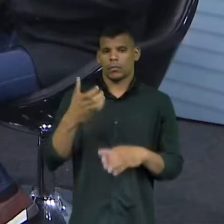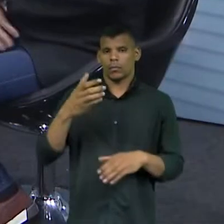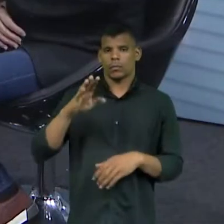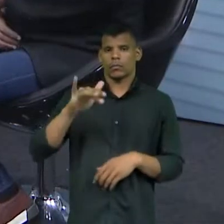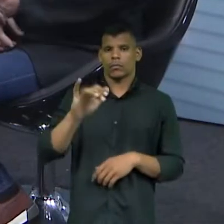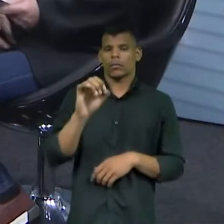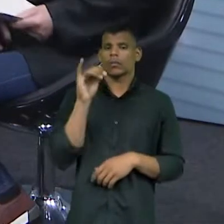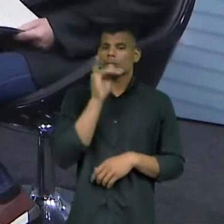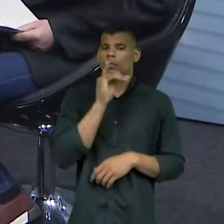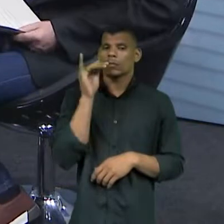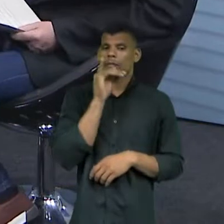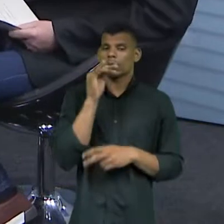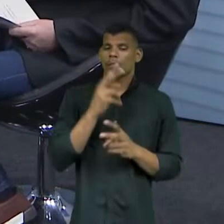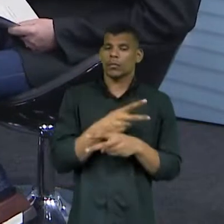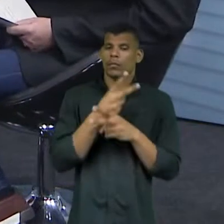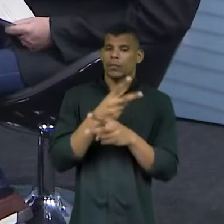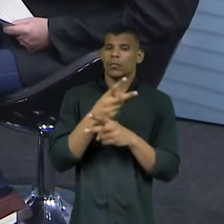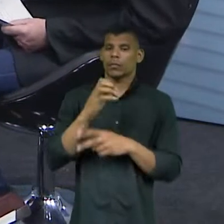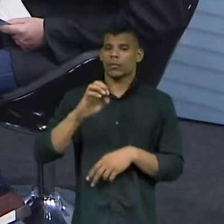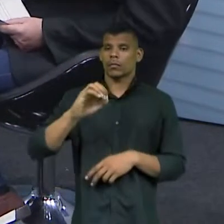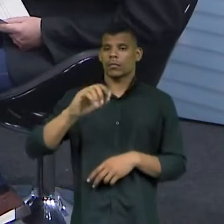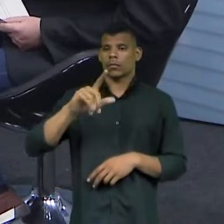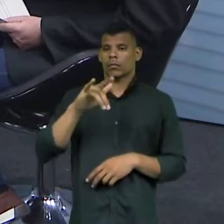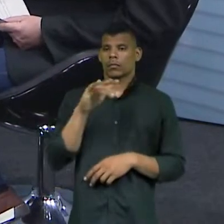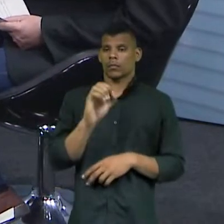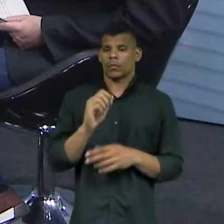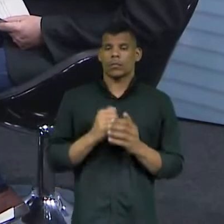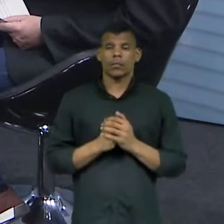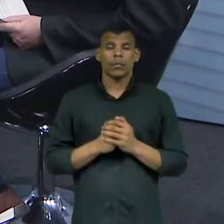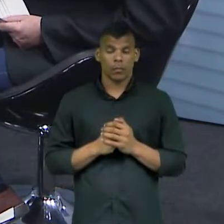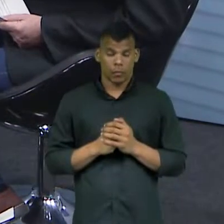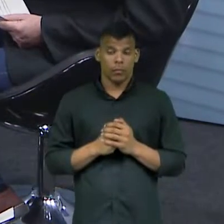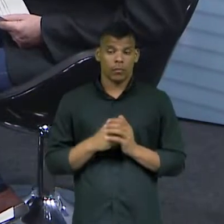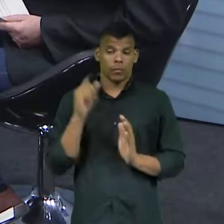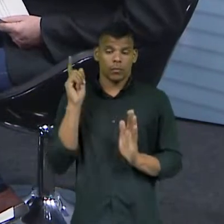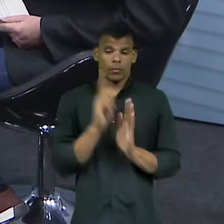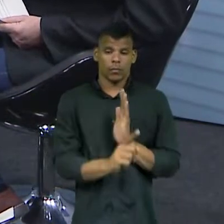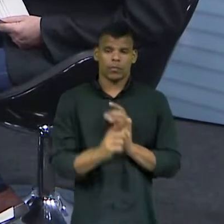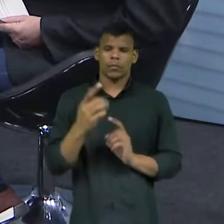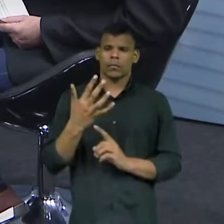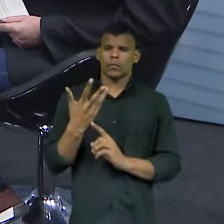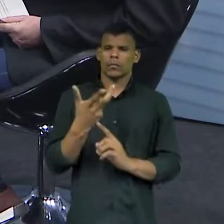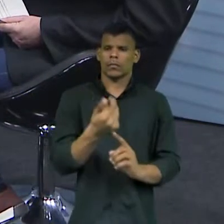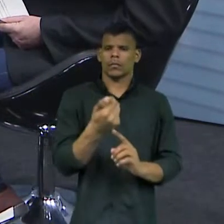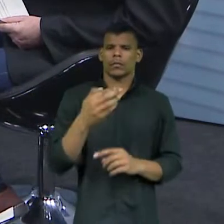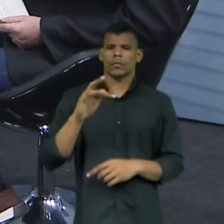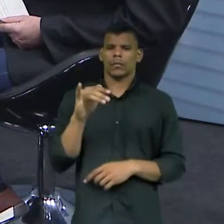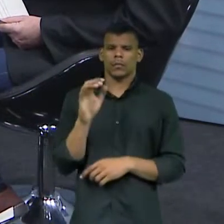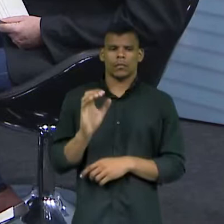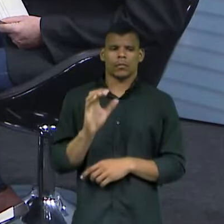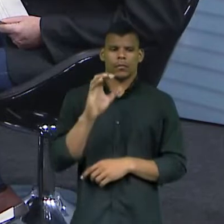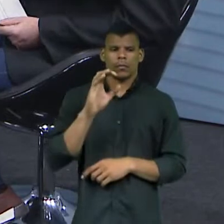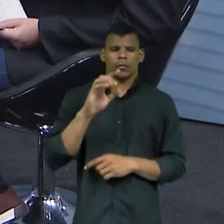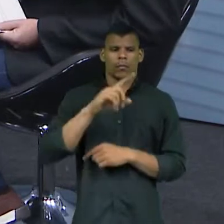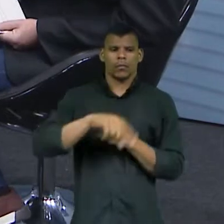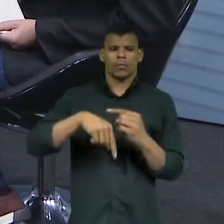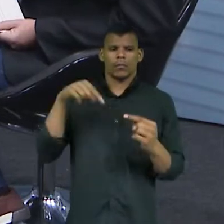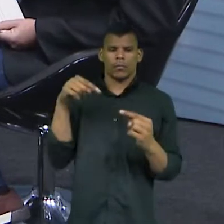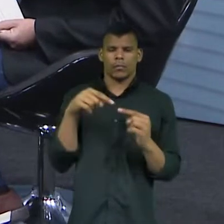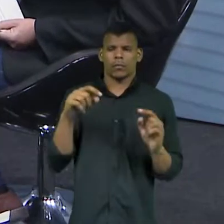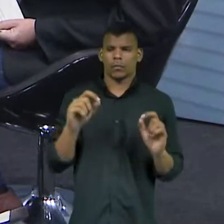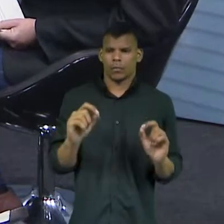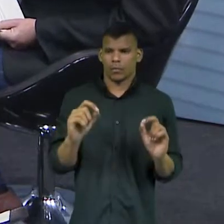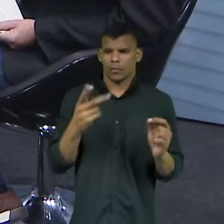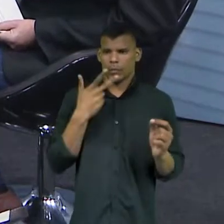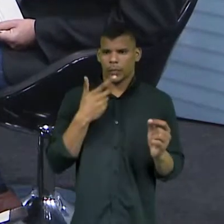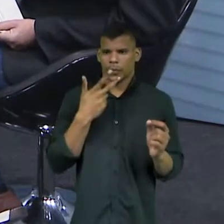energia eólica, inclusive no mar. O Joaquim, o evento da FIEC visa, eu não digo colocar o Ceará,